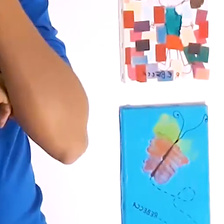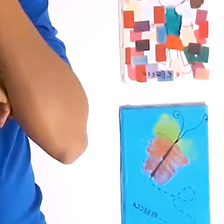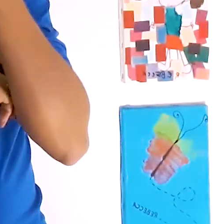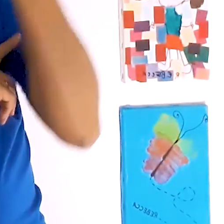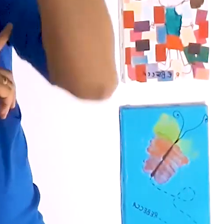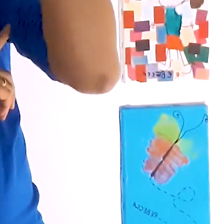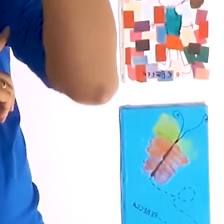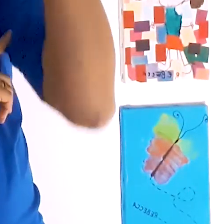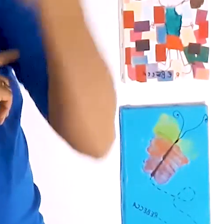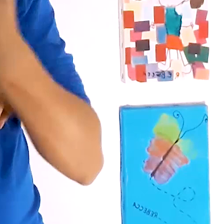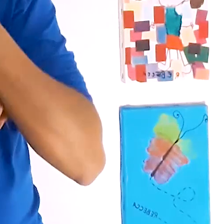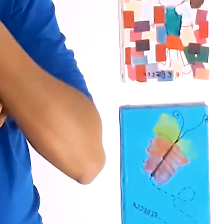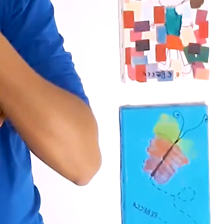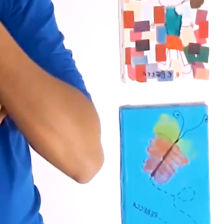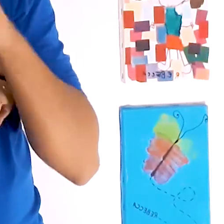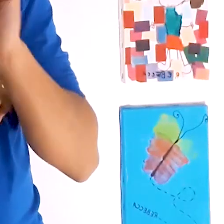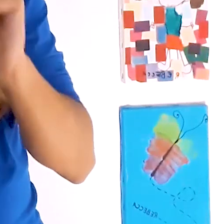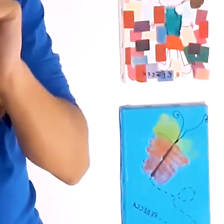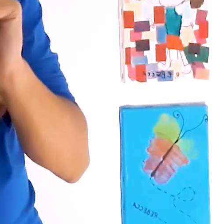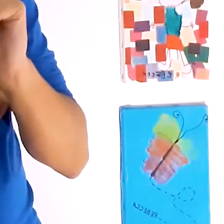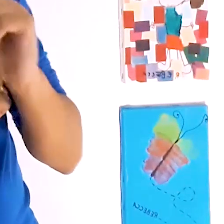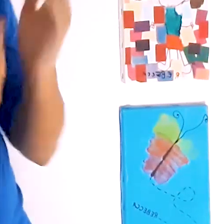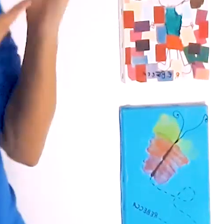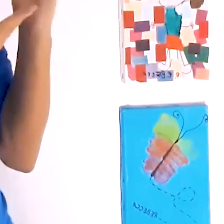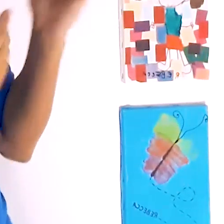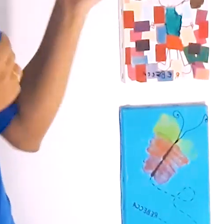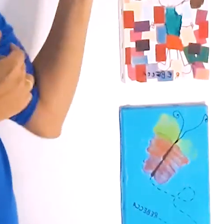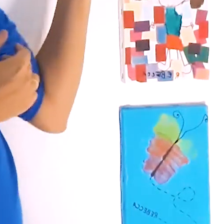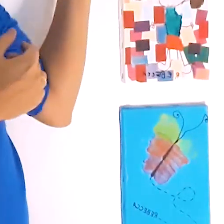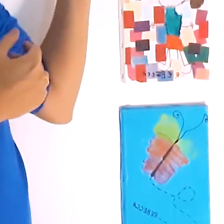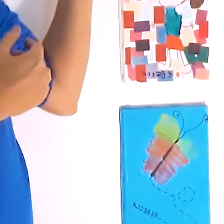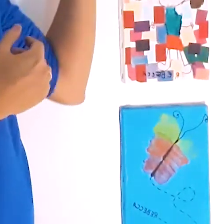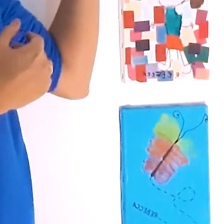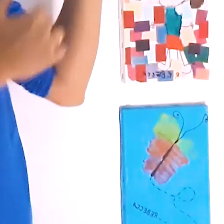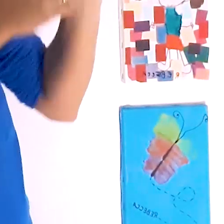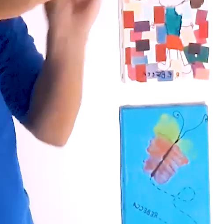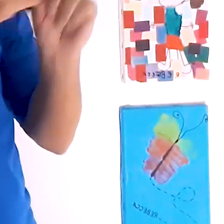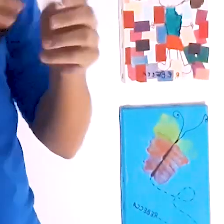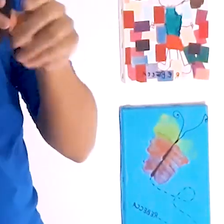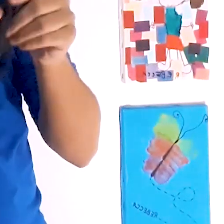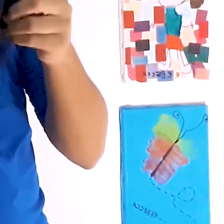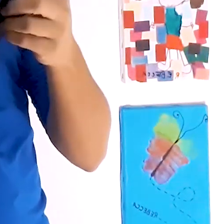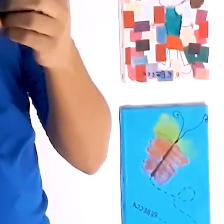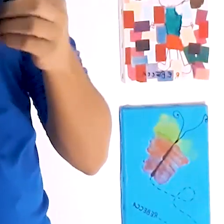Ah, não posso esquecer dela.